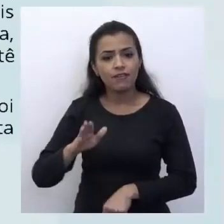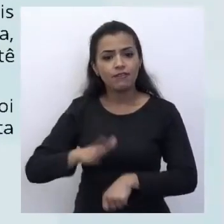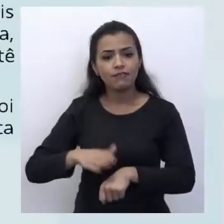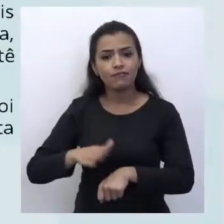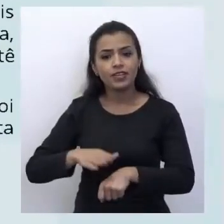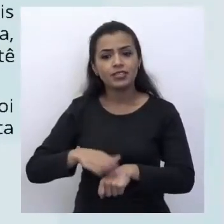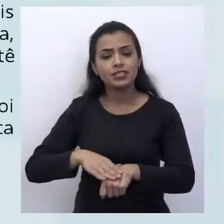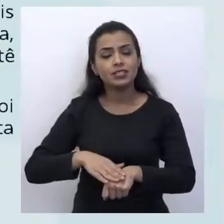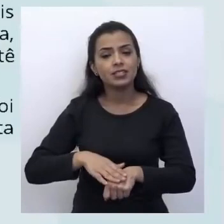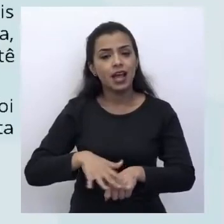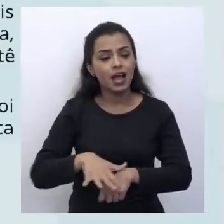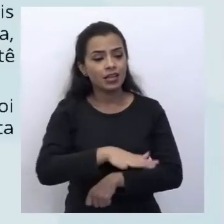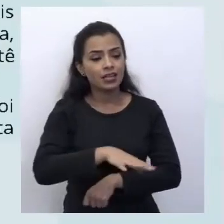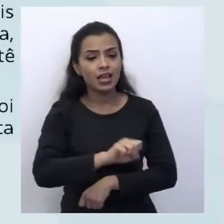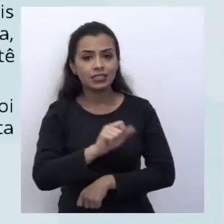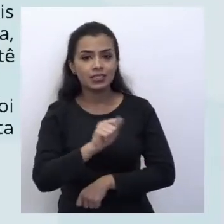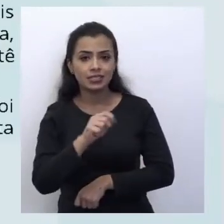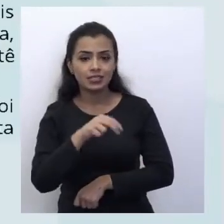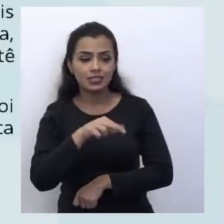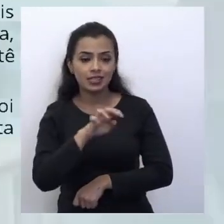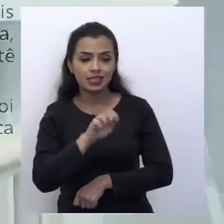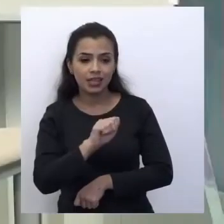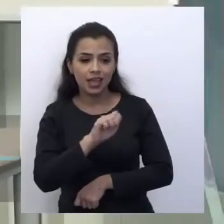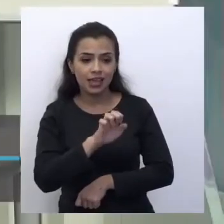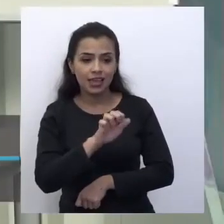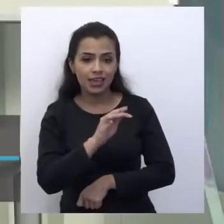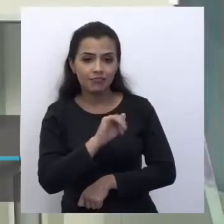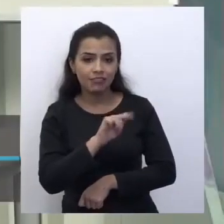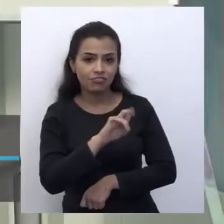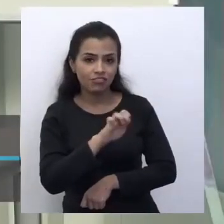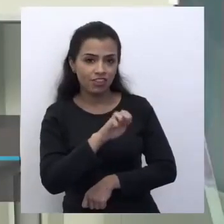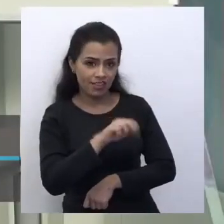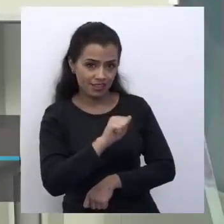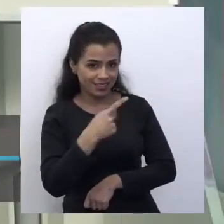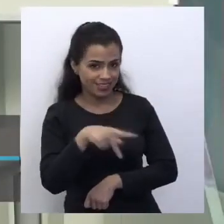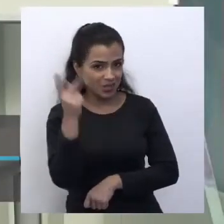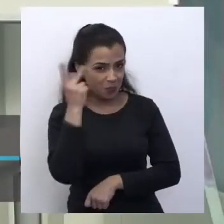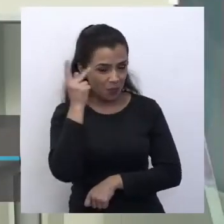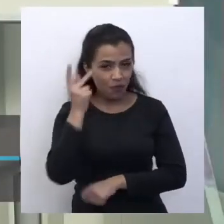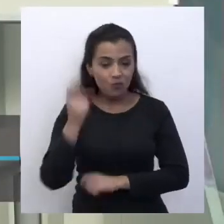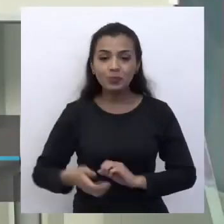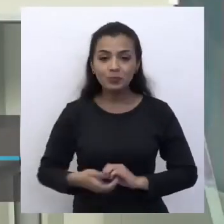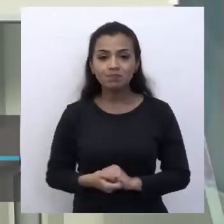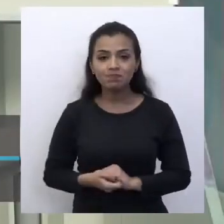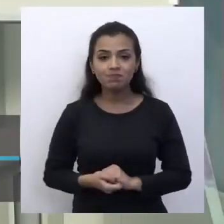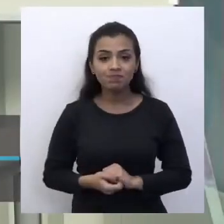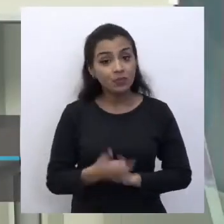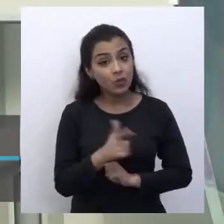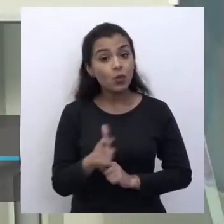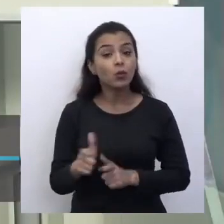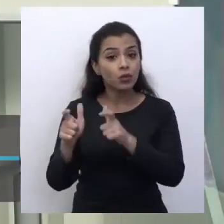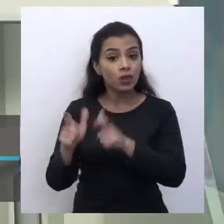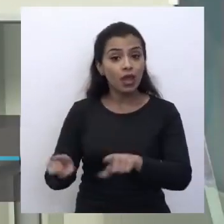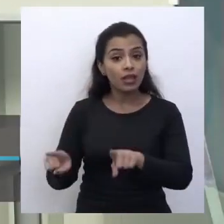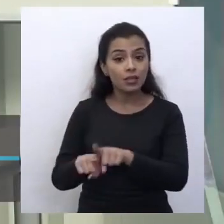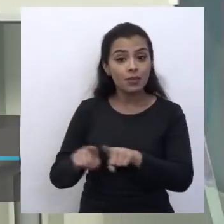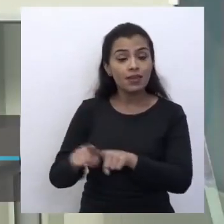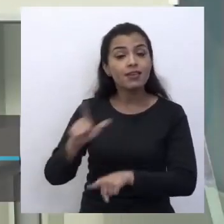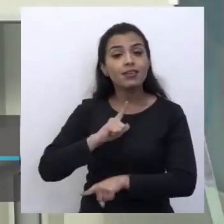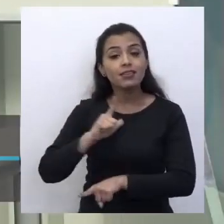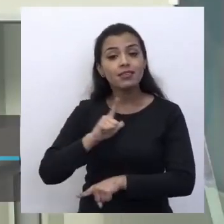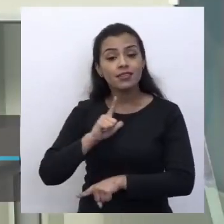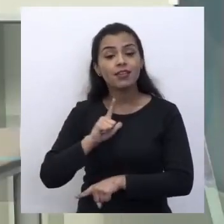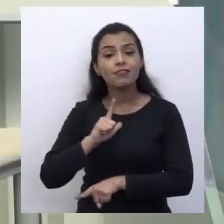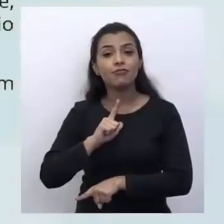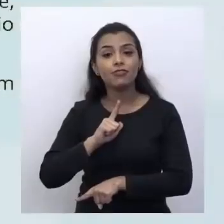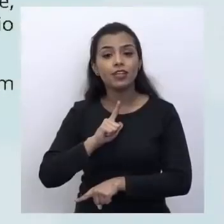Tá? Mais um espetáculo que estreou em um lugar incomum do grupo Teatro de Vertigem foi o episódio bíblico O Livro de